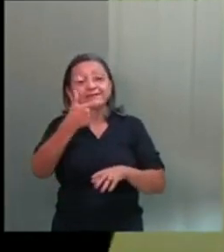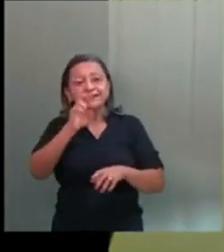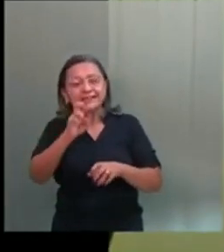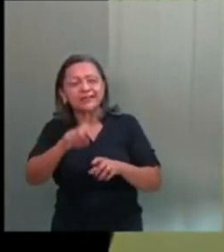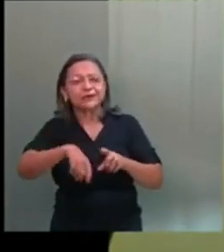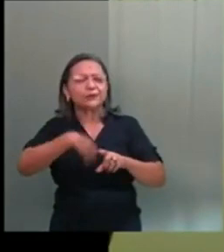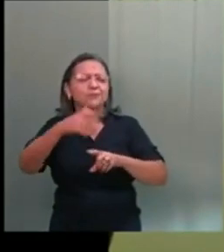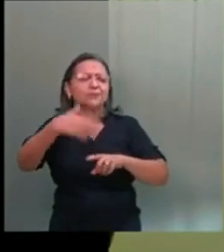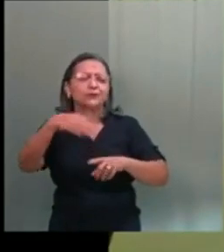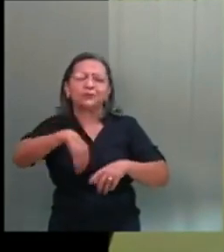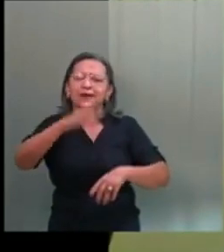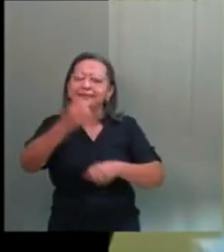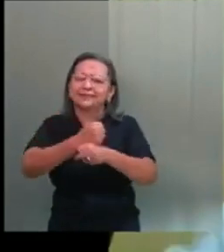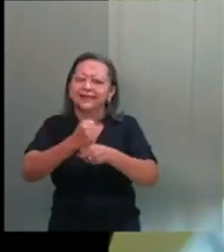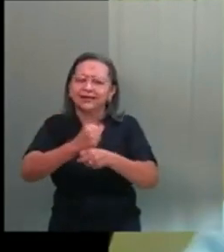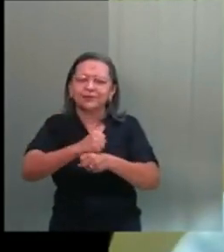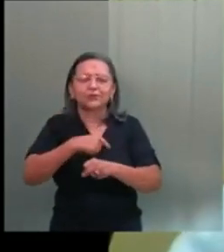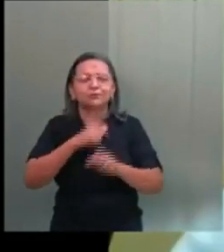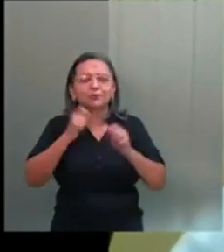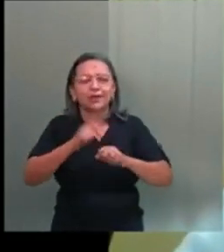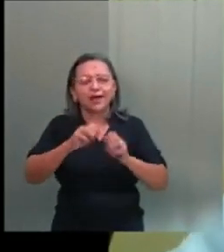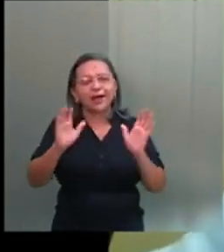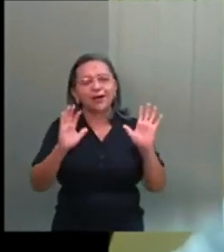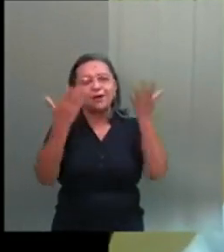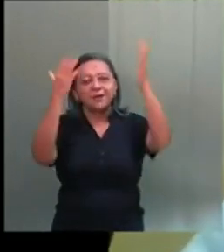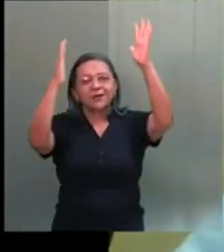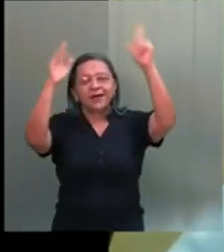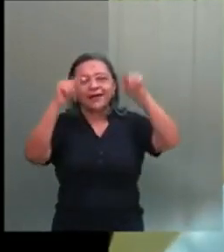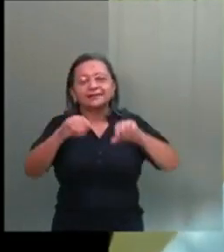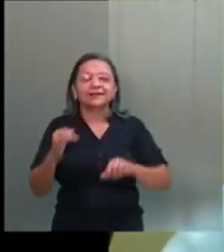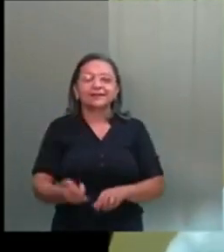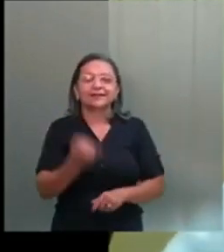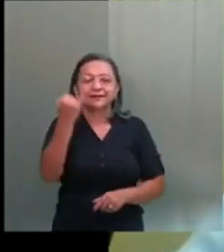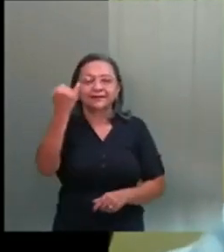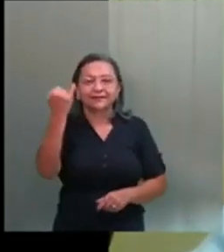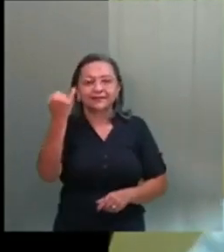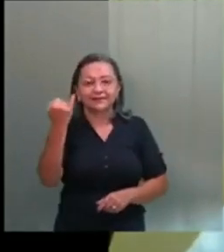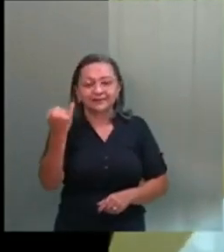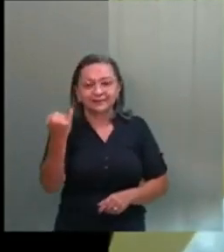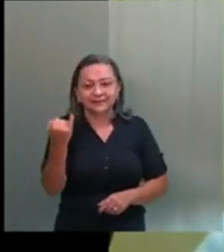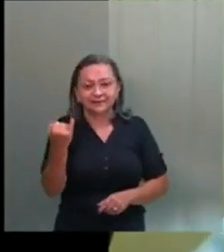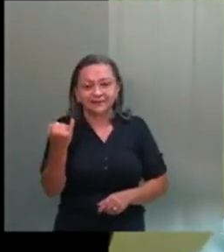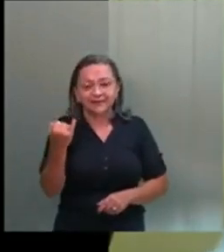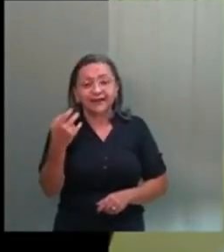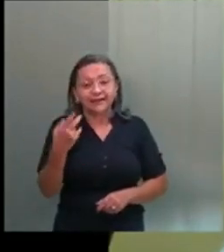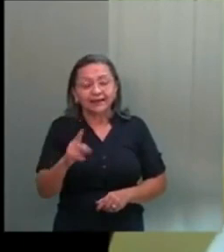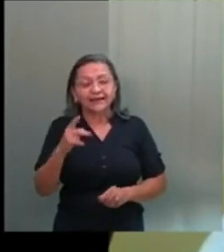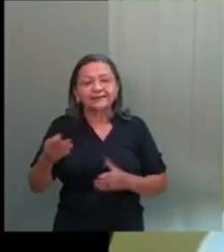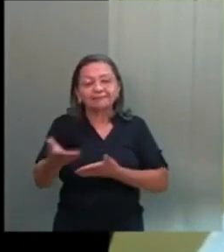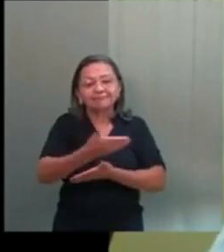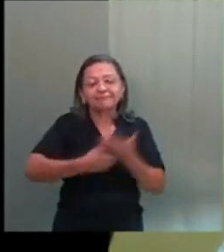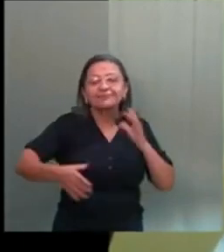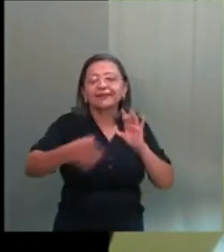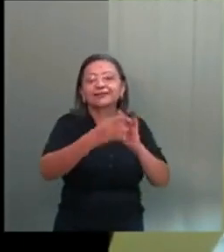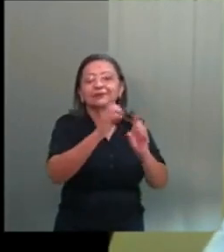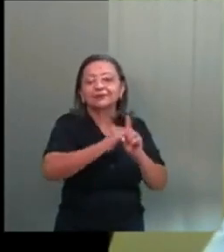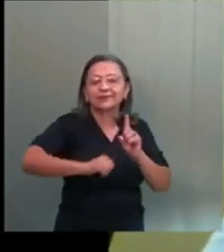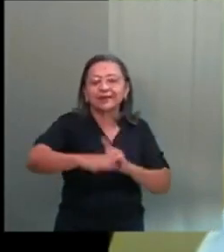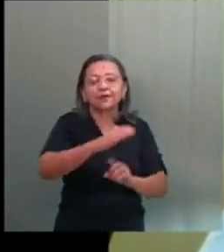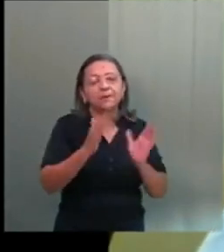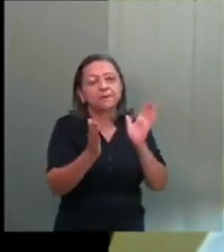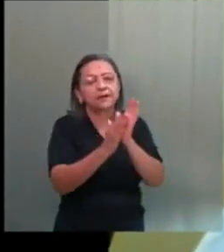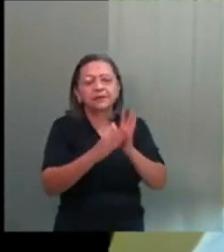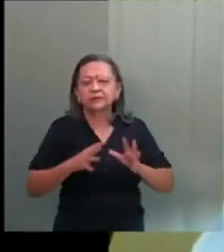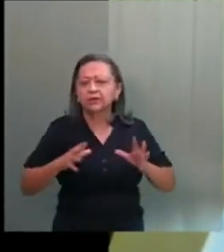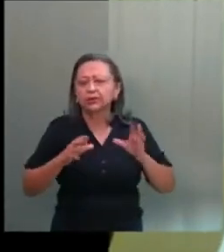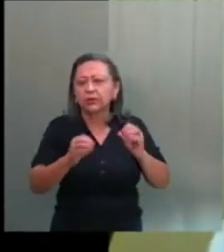mais anos aí para a gente poder comemorar essa importância da dessa interação aí com a sociedade. Parabéns a todos,